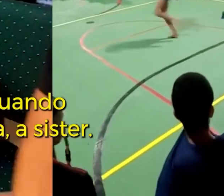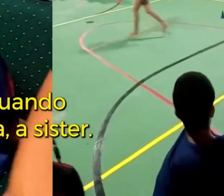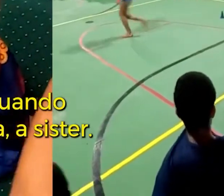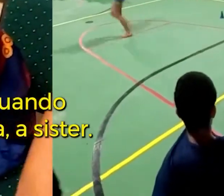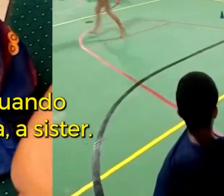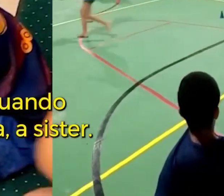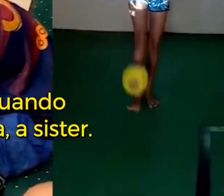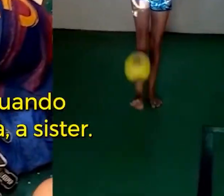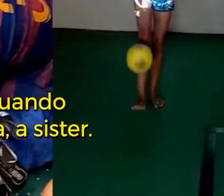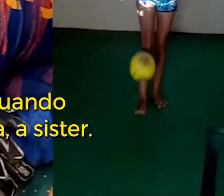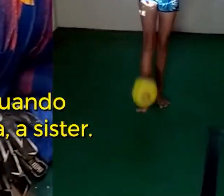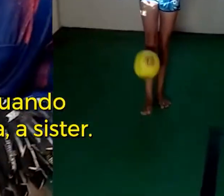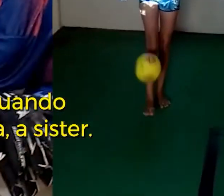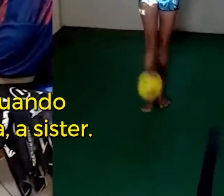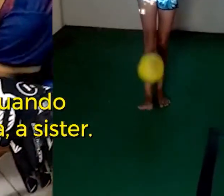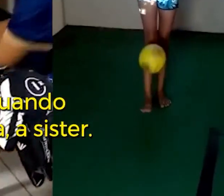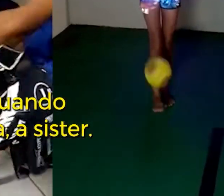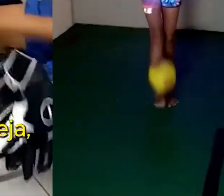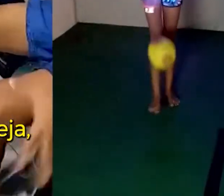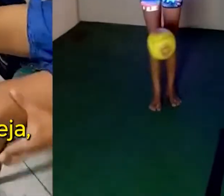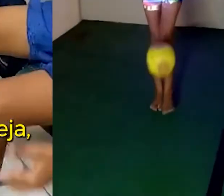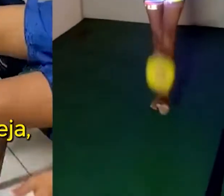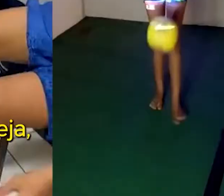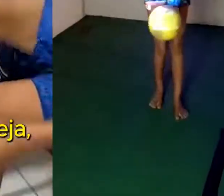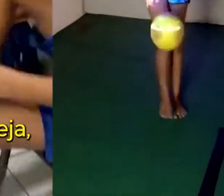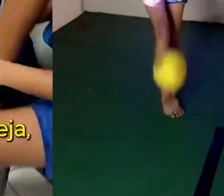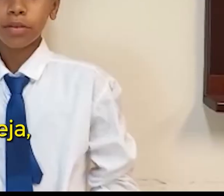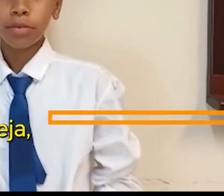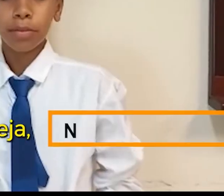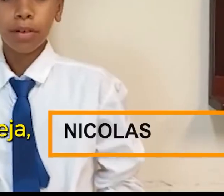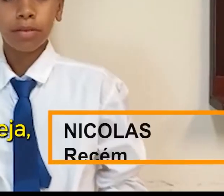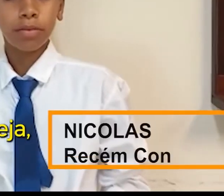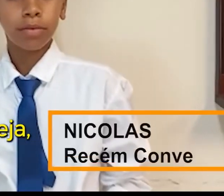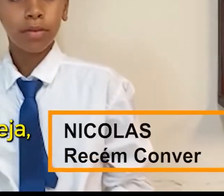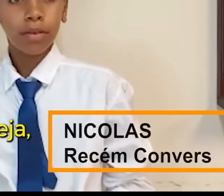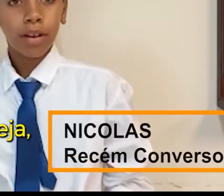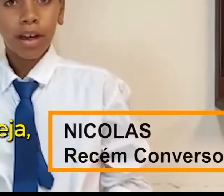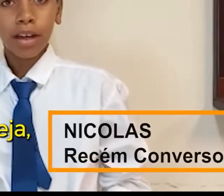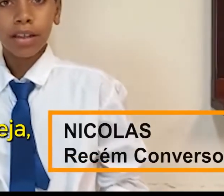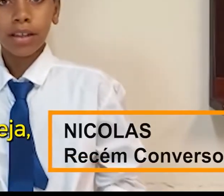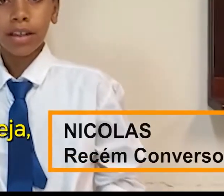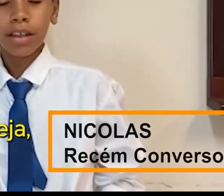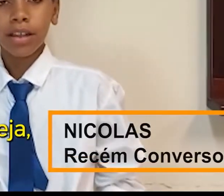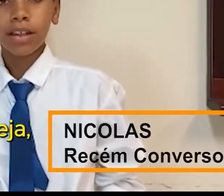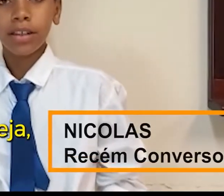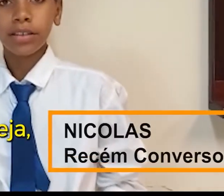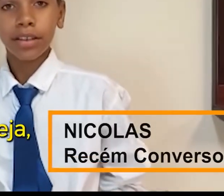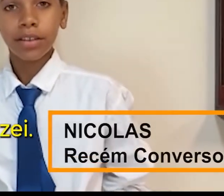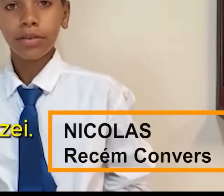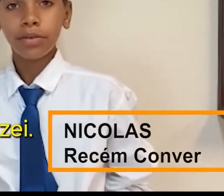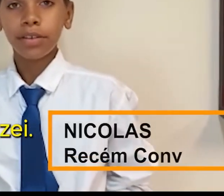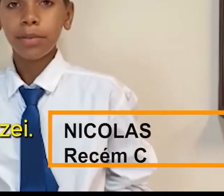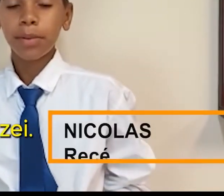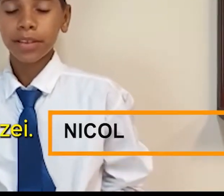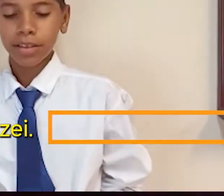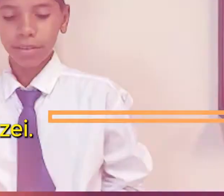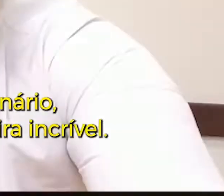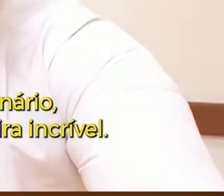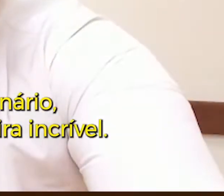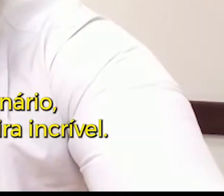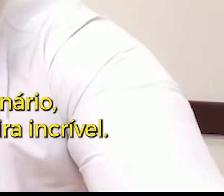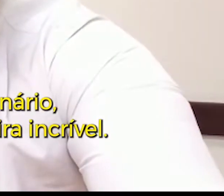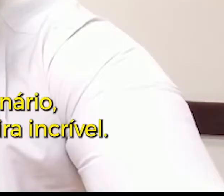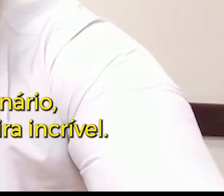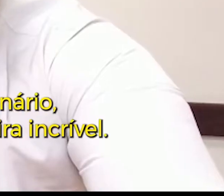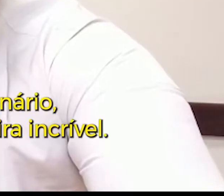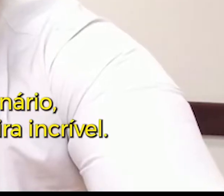só que ela me encontrou quando eu estava jogando bola, sister. Aí ela me apresentou aqui a igreja, aí eu vim e me batizei. E